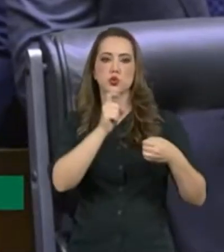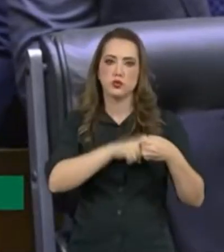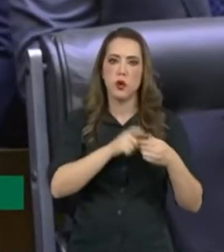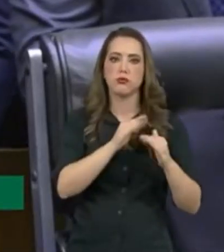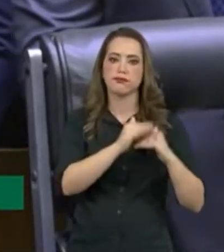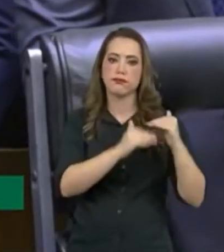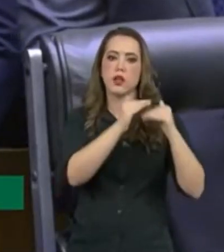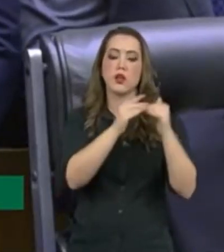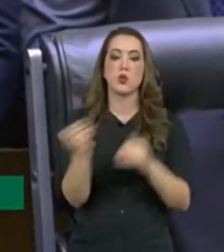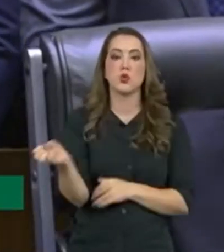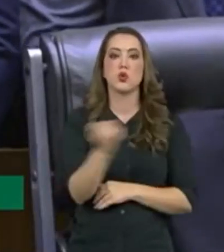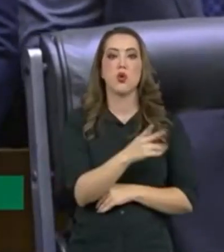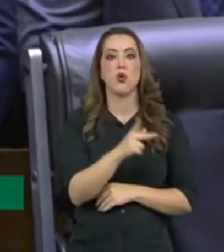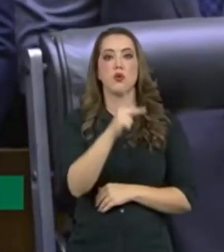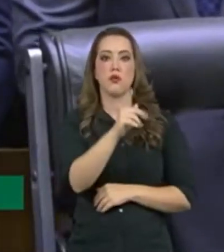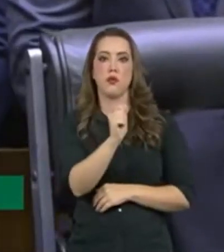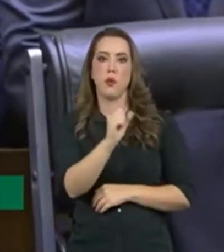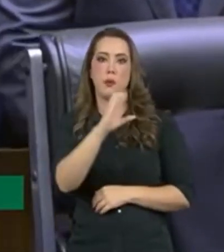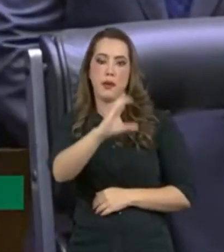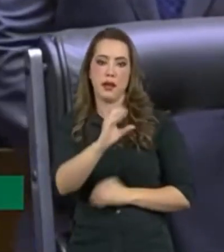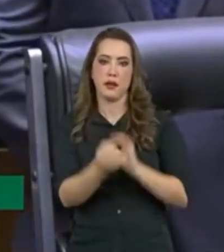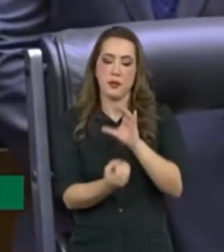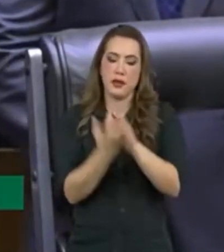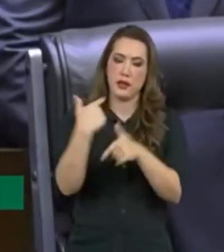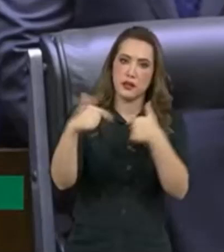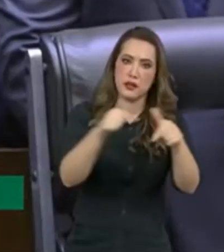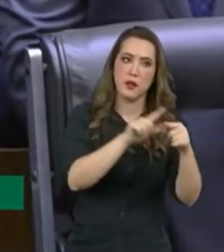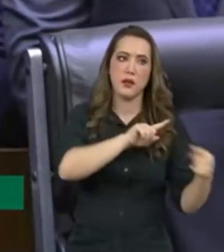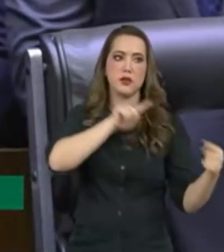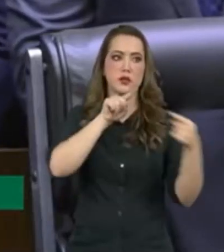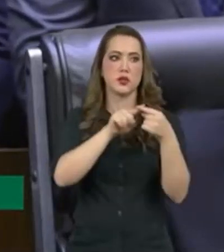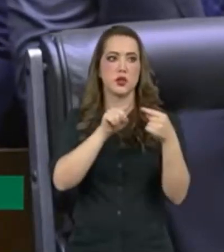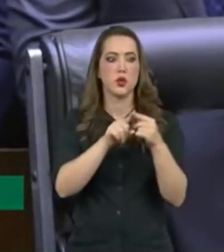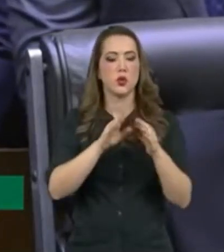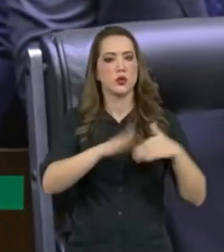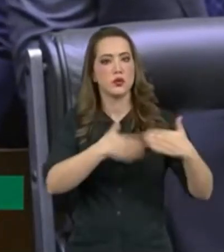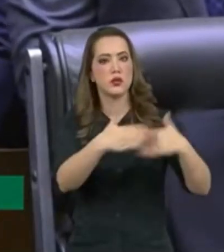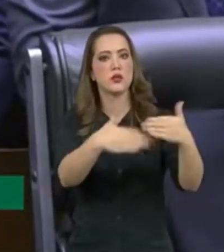PAC para gerar empregos na velocidade que o Brasil quer e